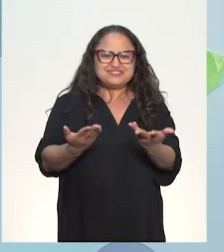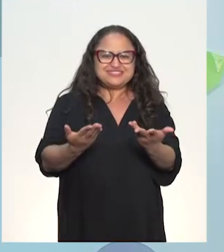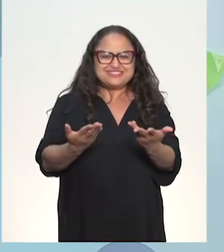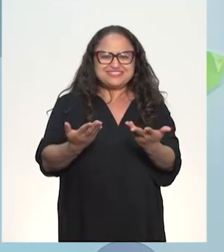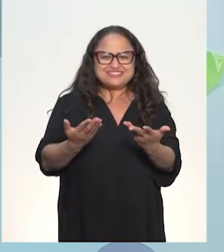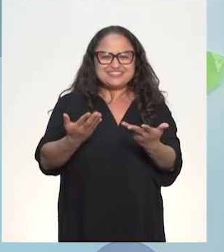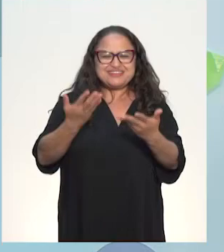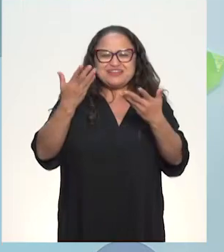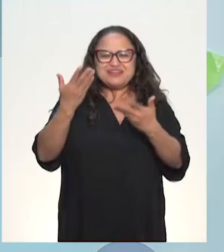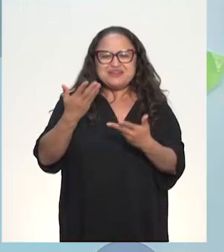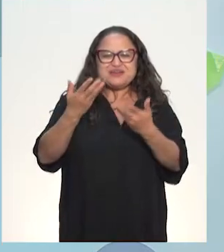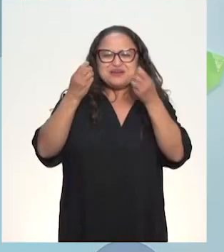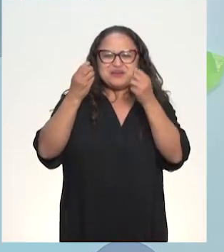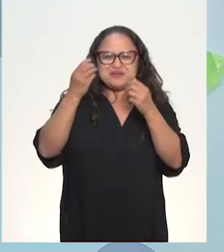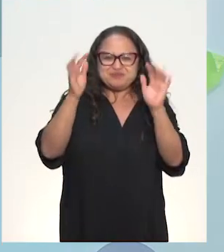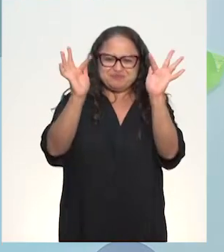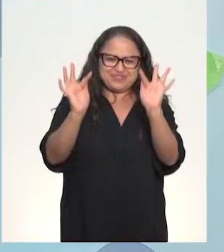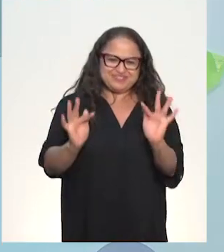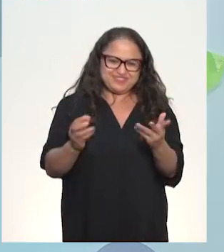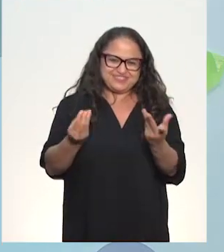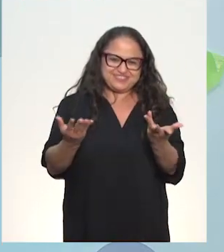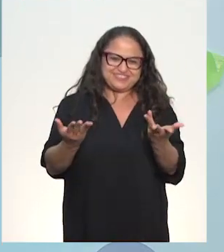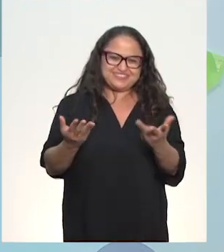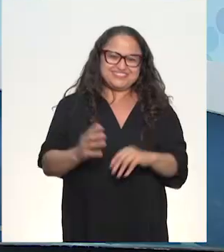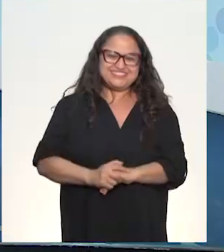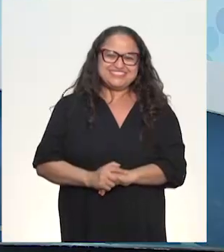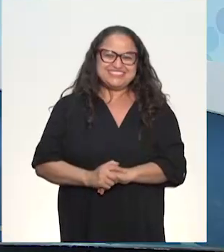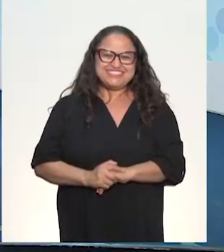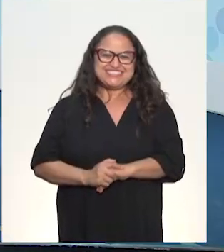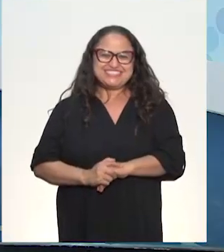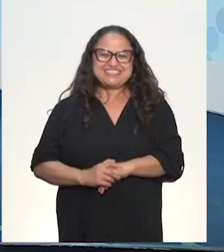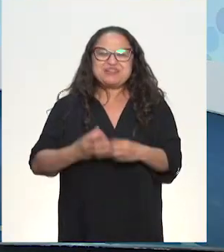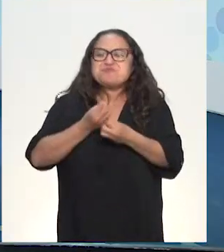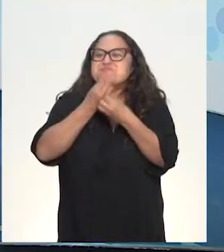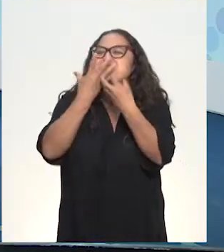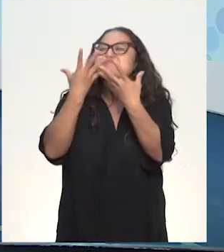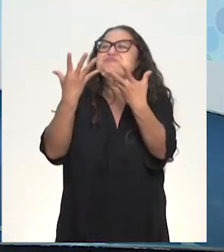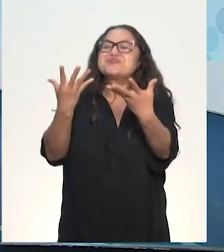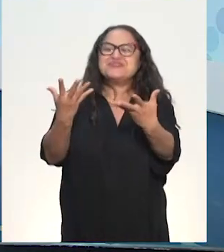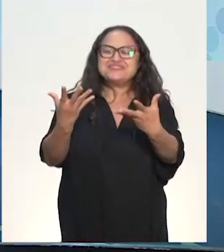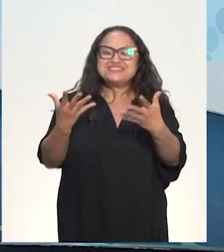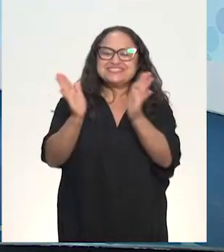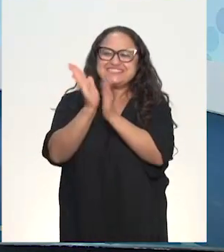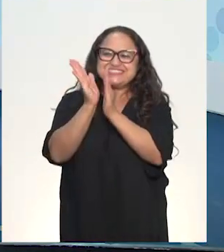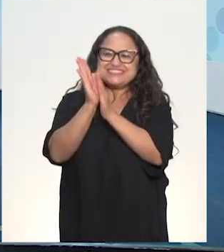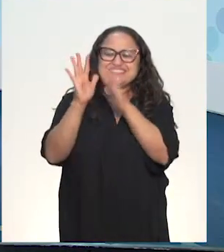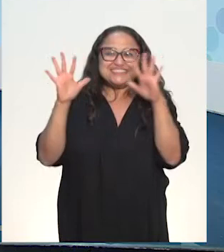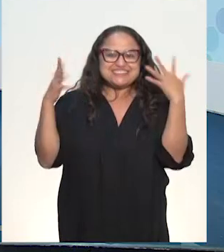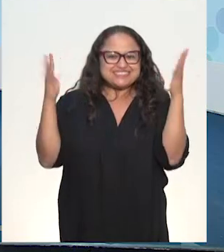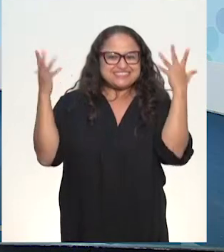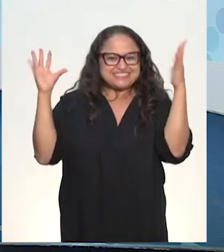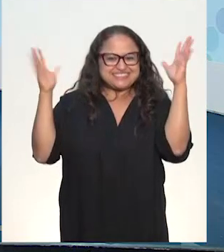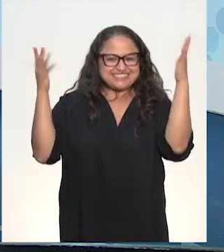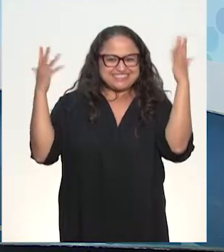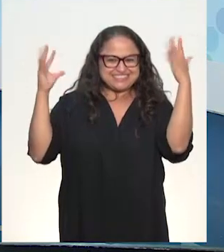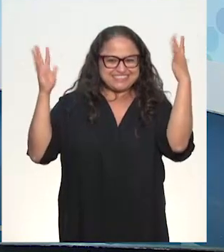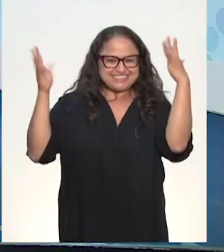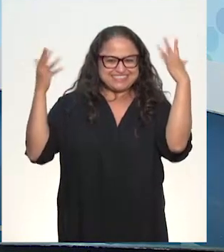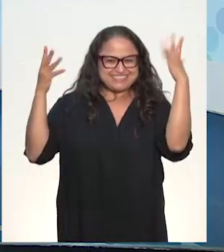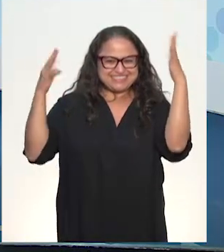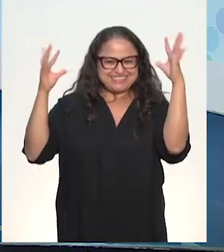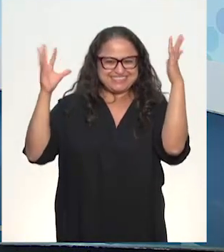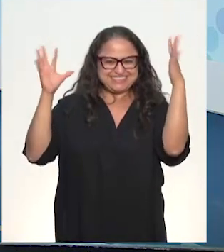Bonitinho, Fernando Pessoa. Fala, Bonitinho. Tati, arrepiou, fala se não arrepiou. Bonitinho. Arrepiou, palmas, Bonitinho, palmas esse homem. Pelo amor de espetacular, Deus, amazing, esse